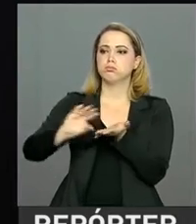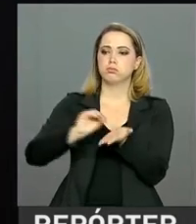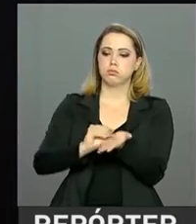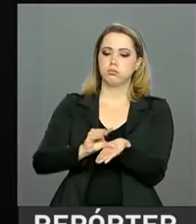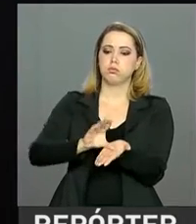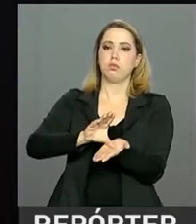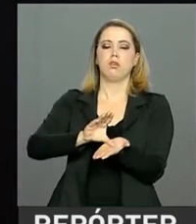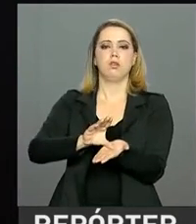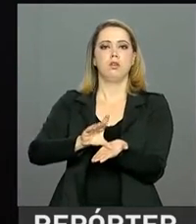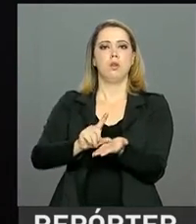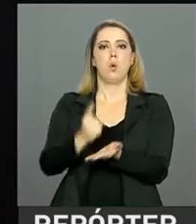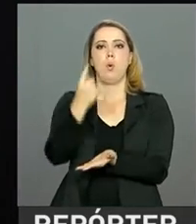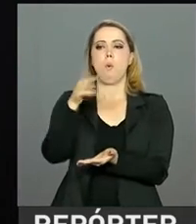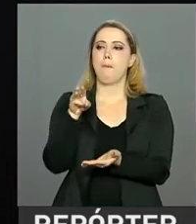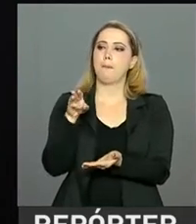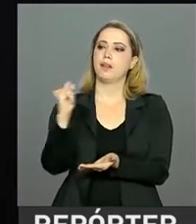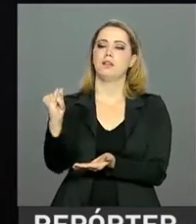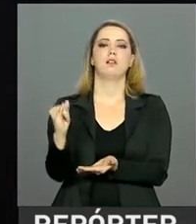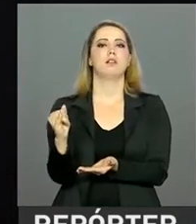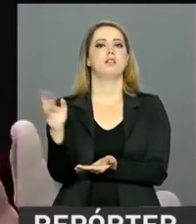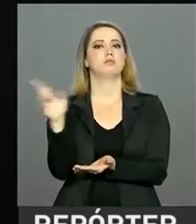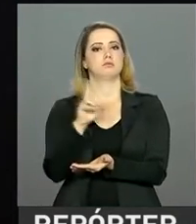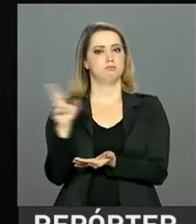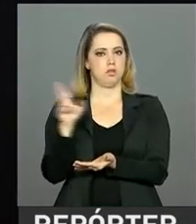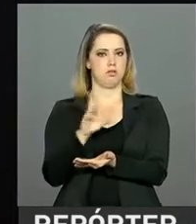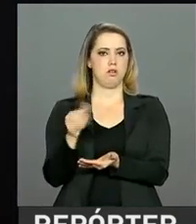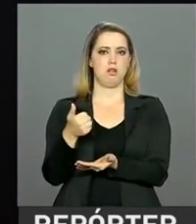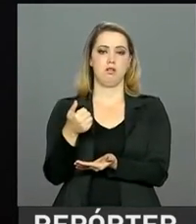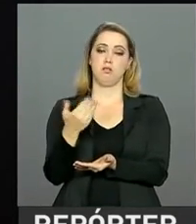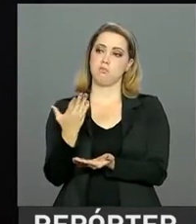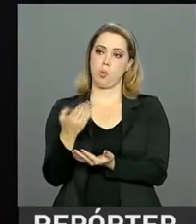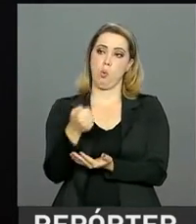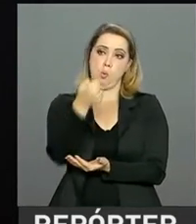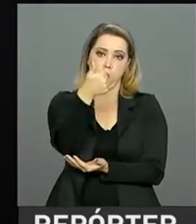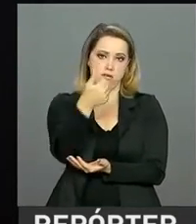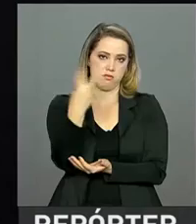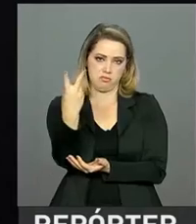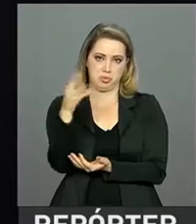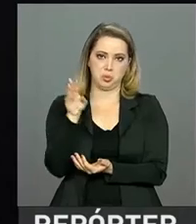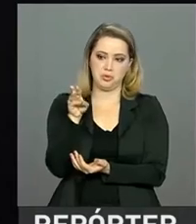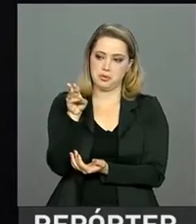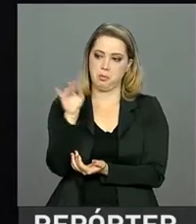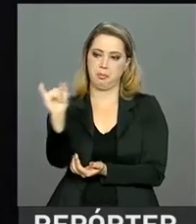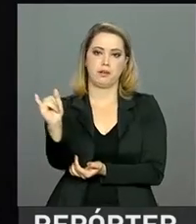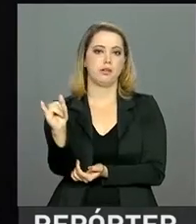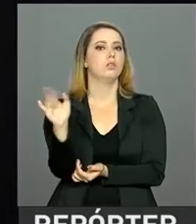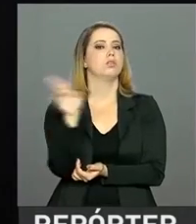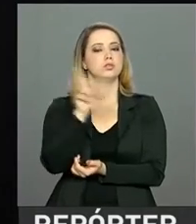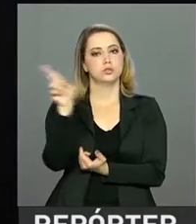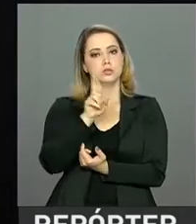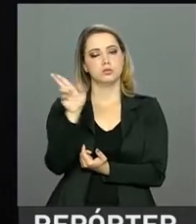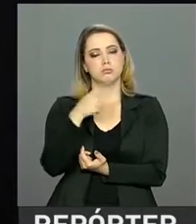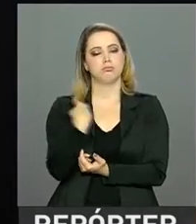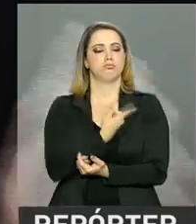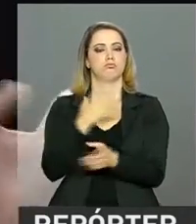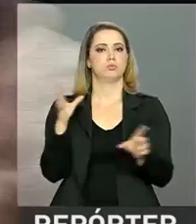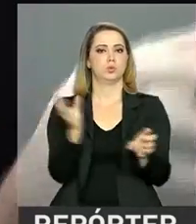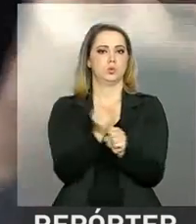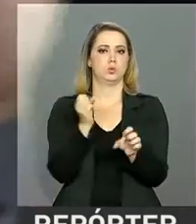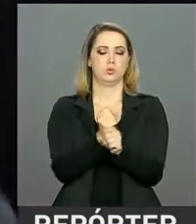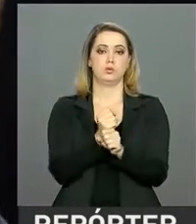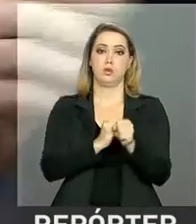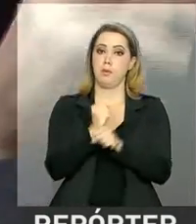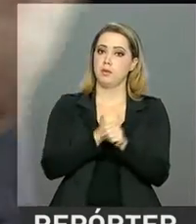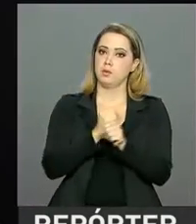a ele de um bilhão e meio milhão e 600 mil vai ser o orçamento que nós vamos ter manual